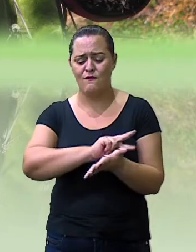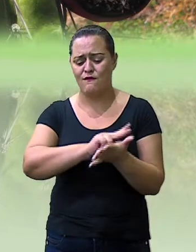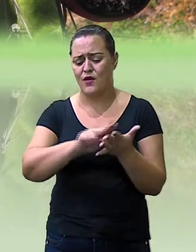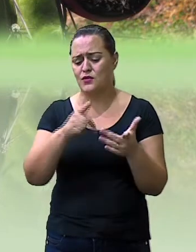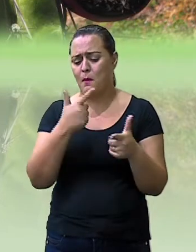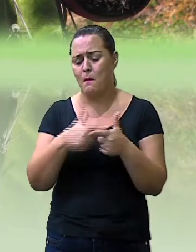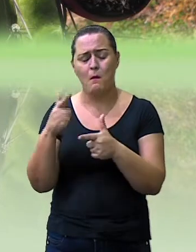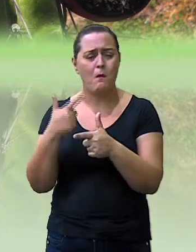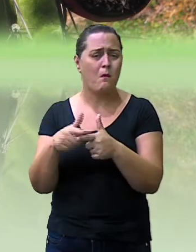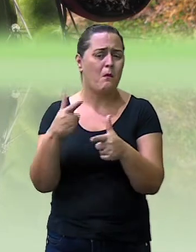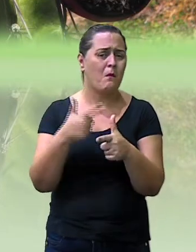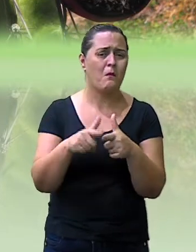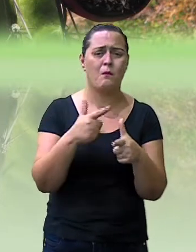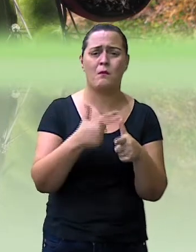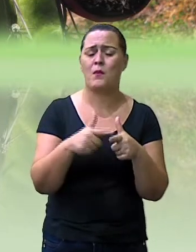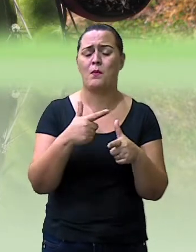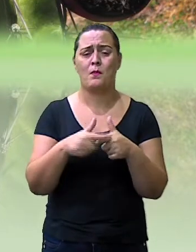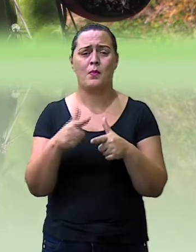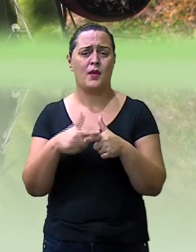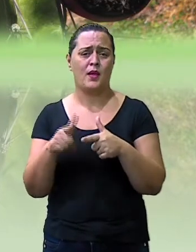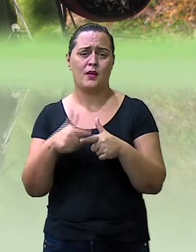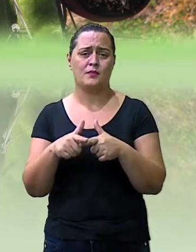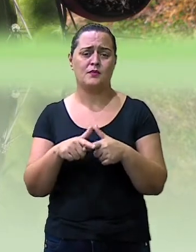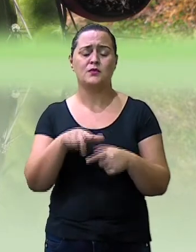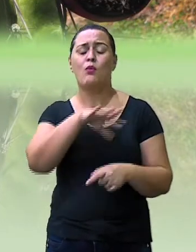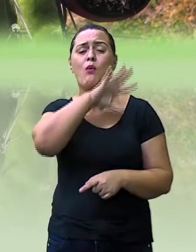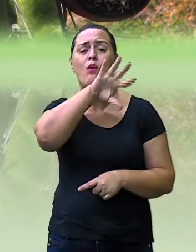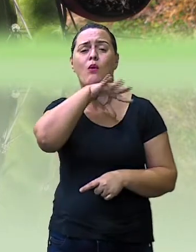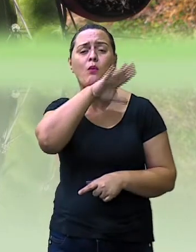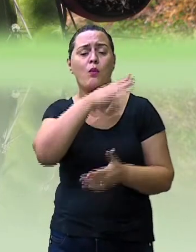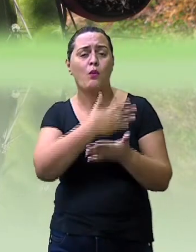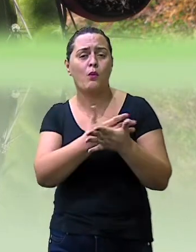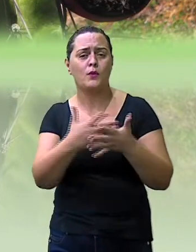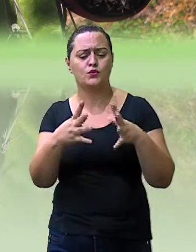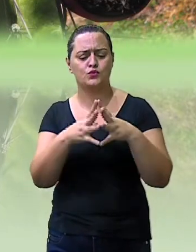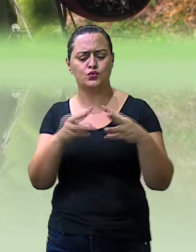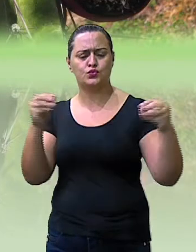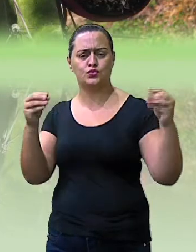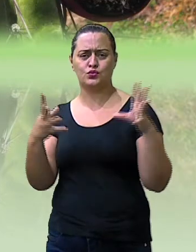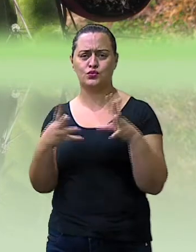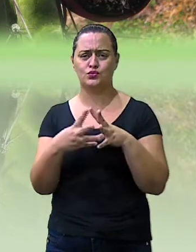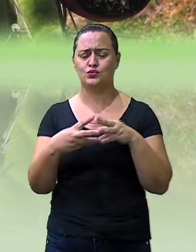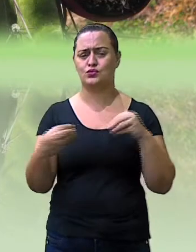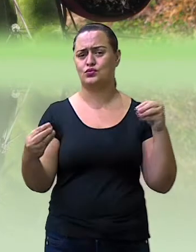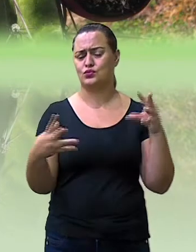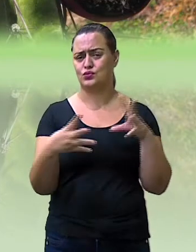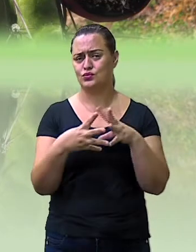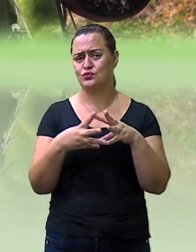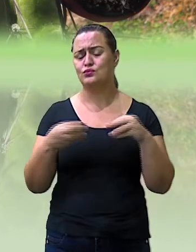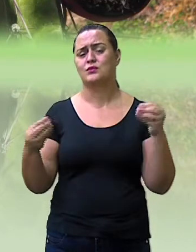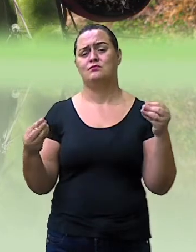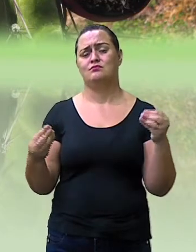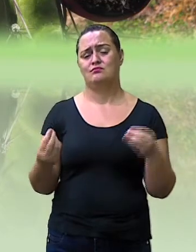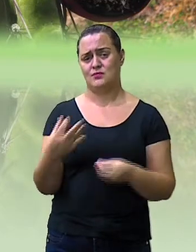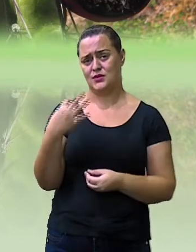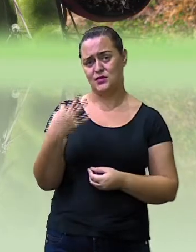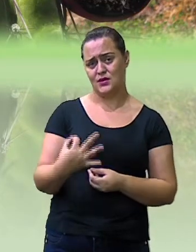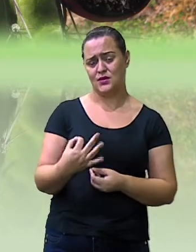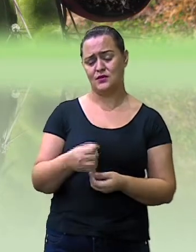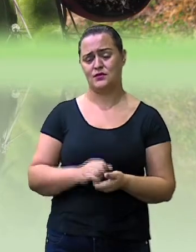que comprometem a conservação da sua biodiversidade. O que é mesmo biodiversidade?